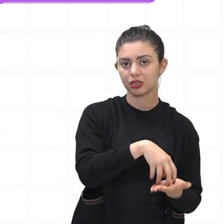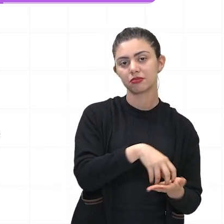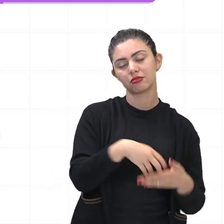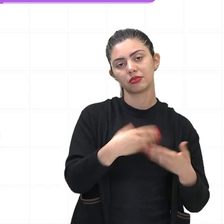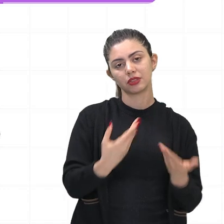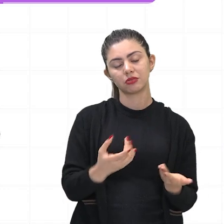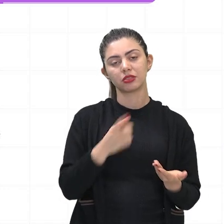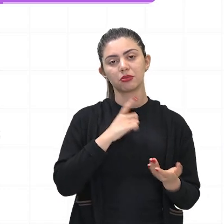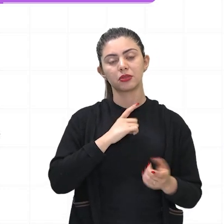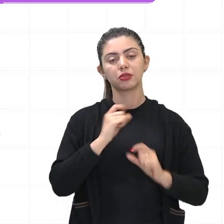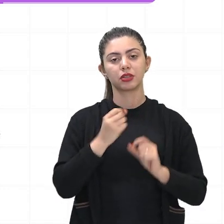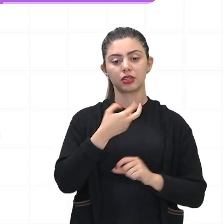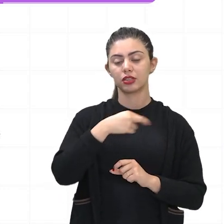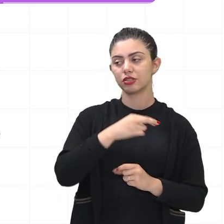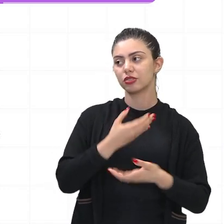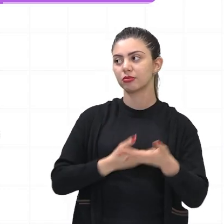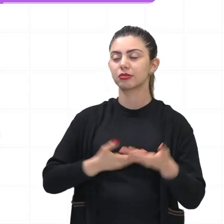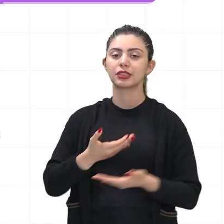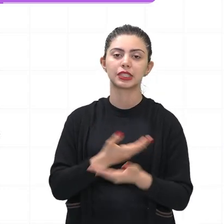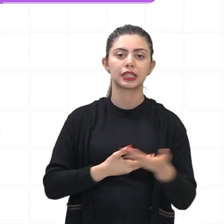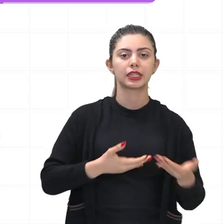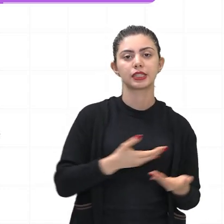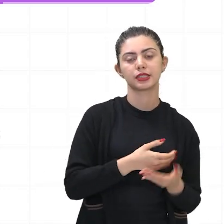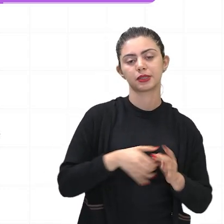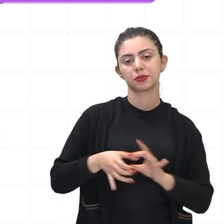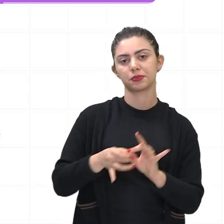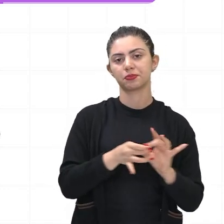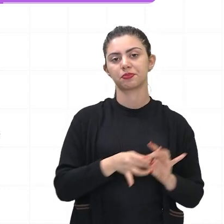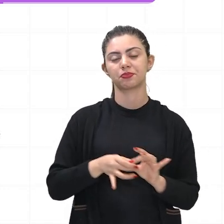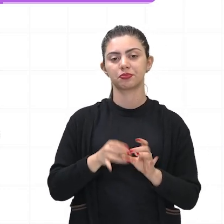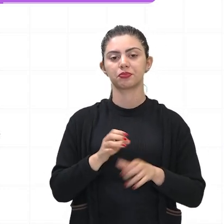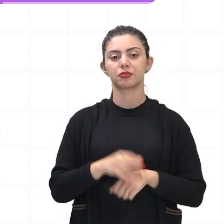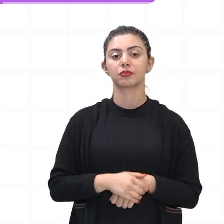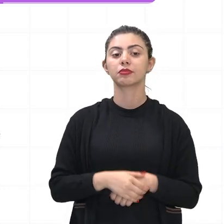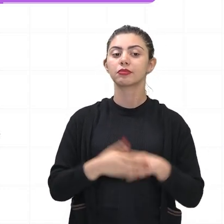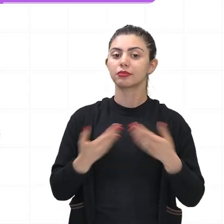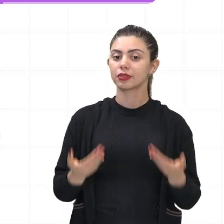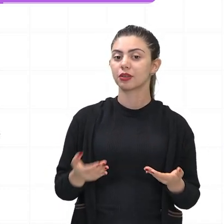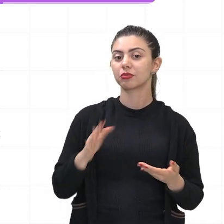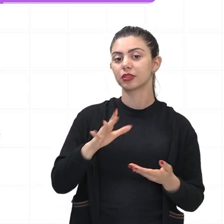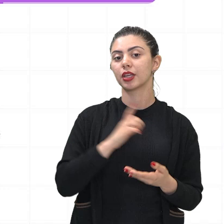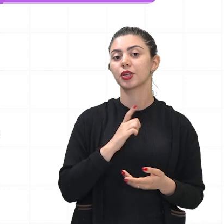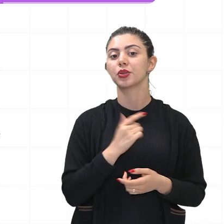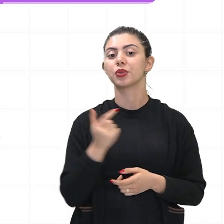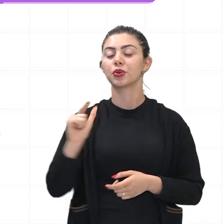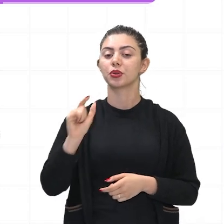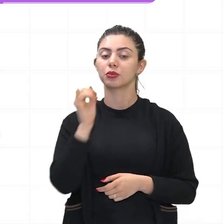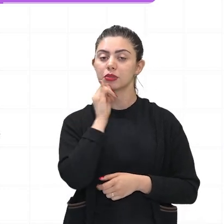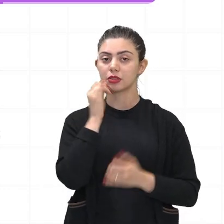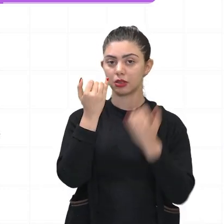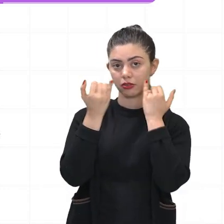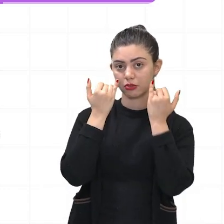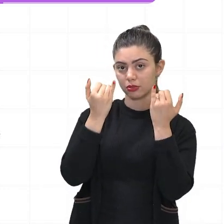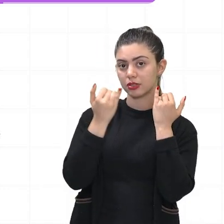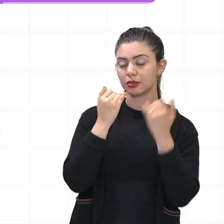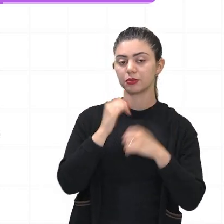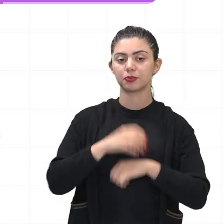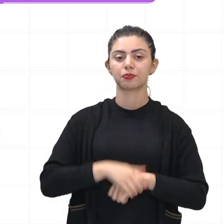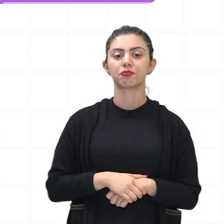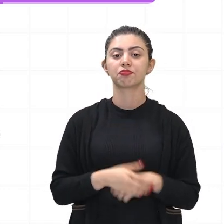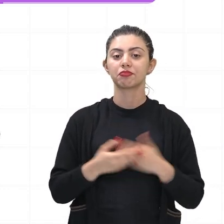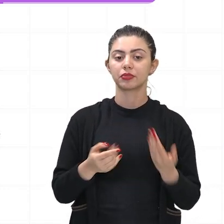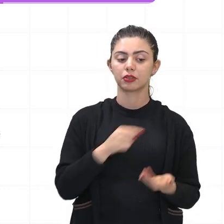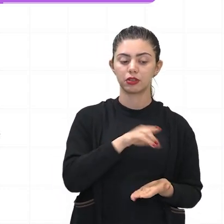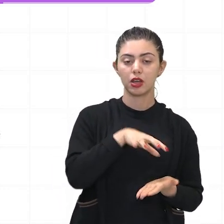de diálogo interreligioso na região amazônica. E vamos ver uma outra situação, outro dado muito interessante. A